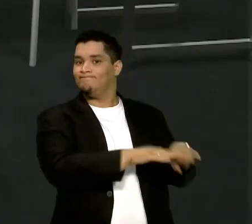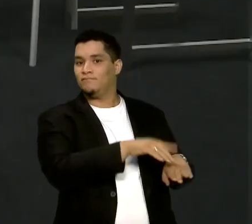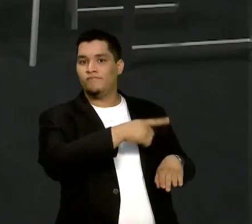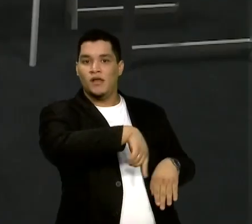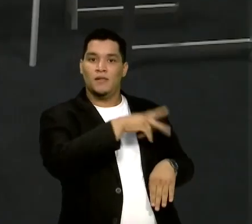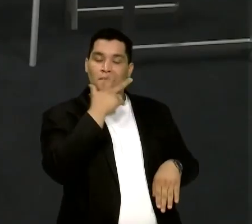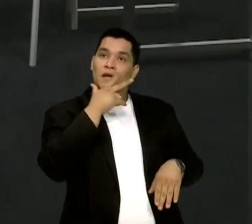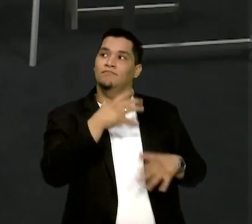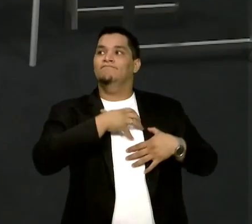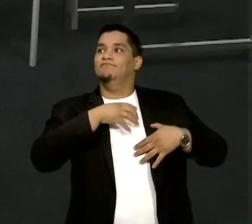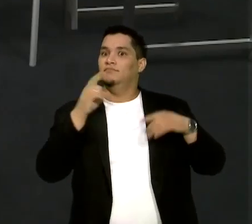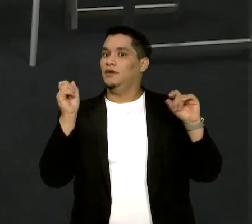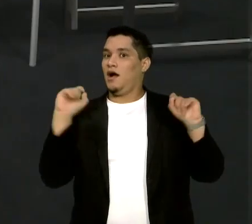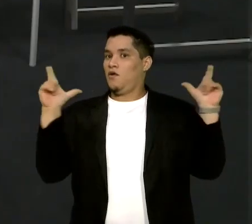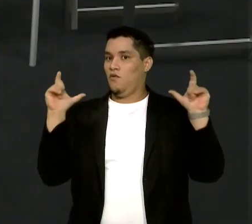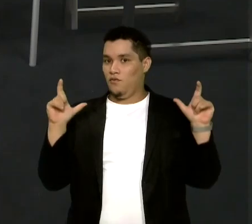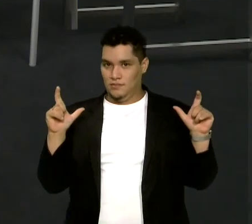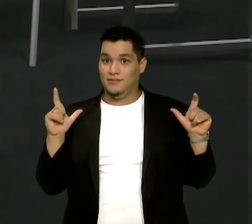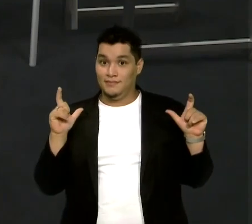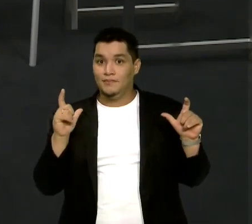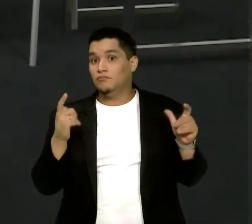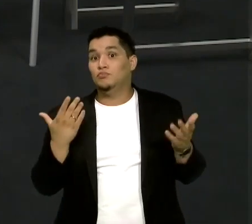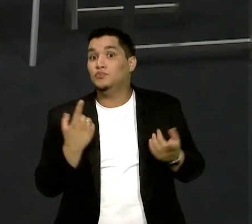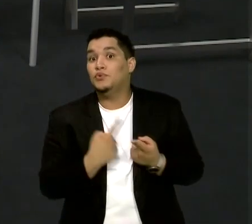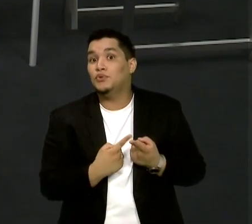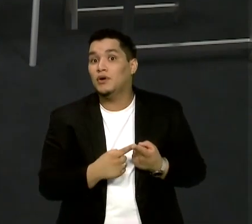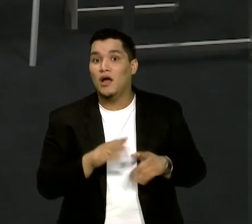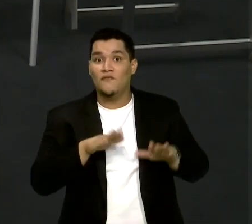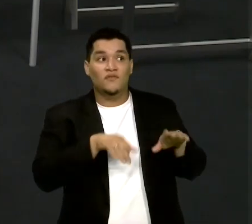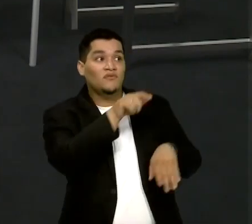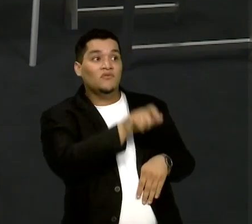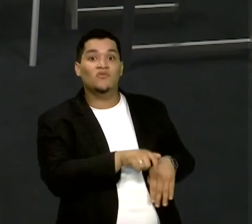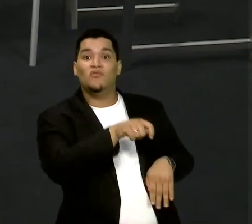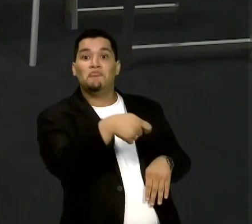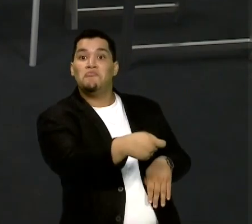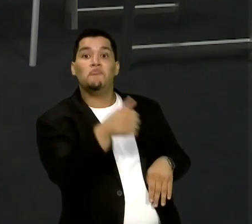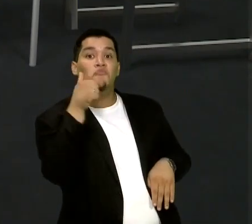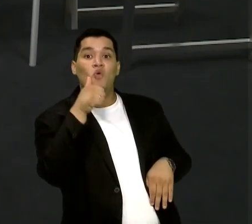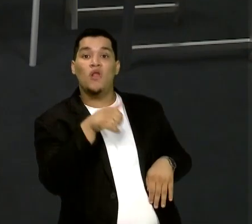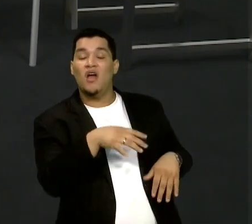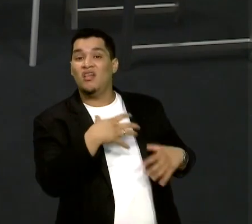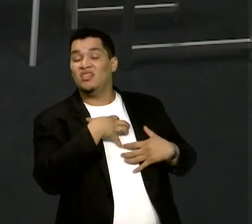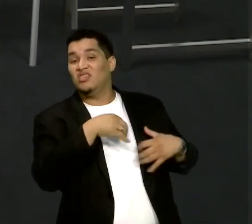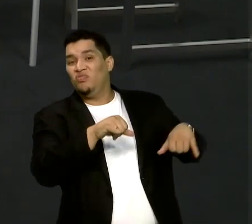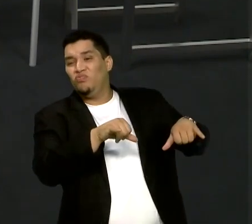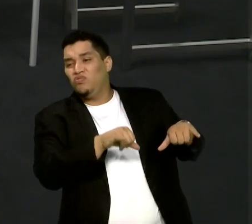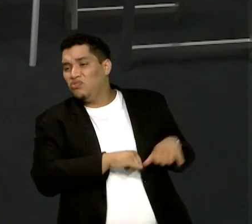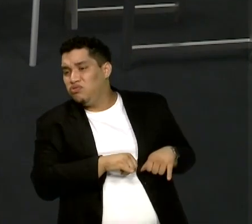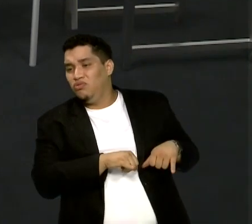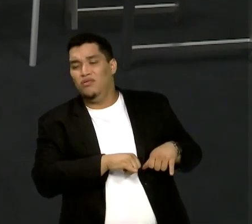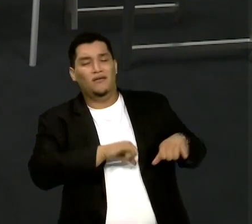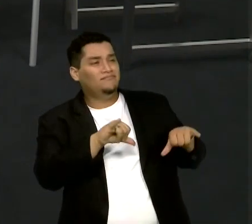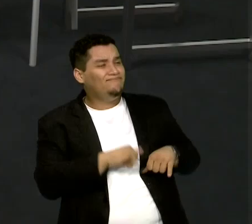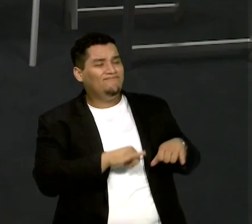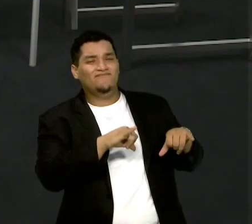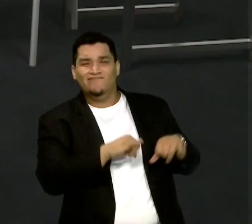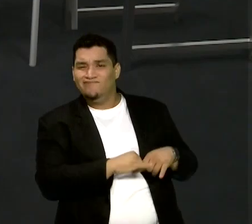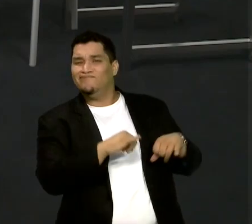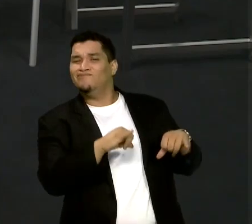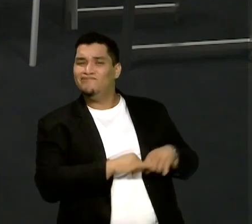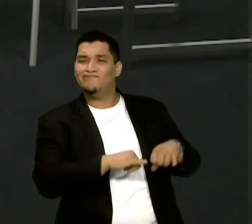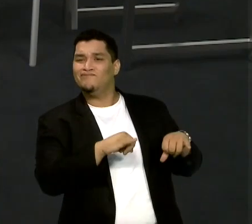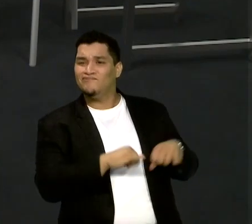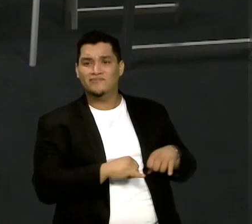anestesiadas. Às vezes o sofrimento é tanto e elas acham que aquilo é normal, e eu sempre falo, não é normal, porque eu